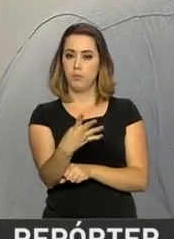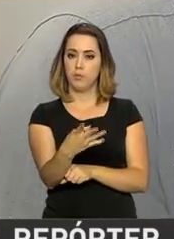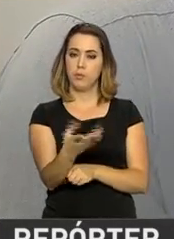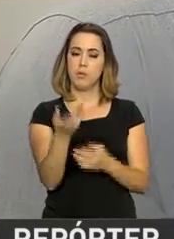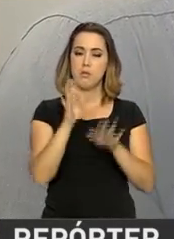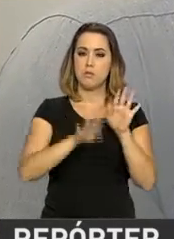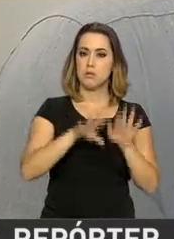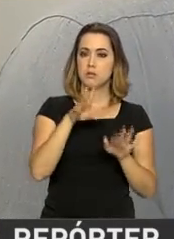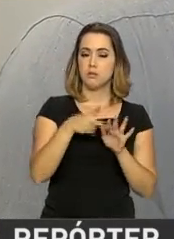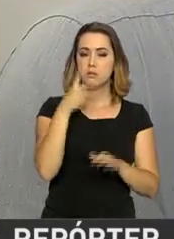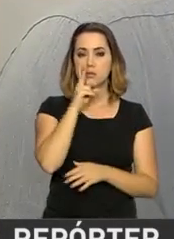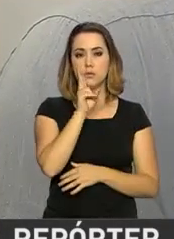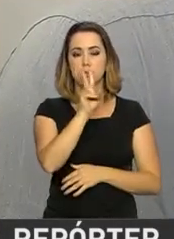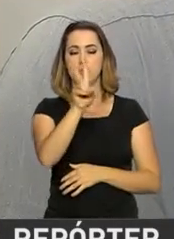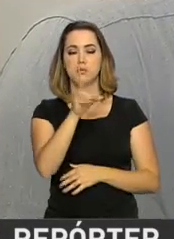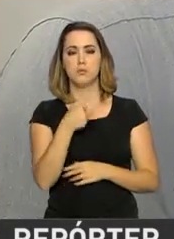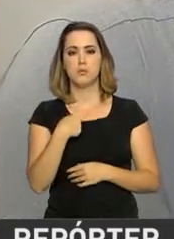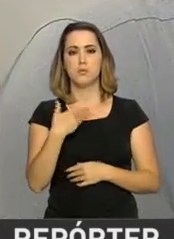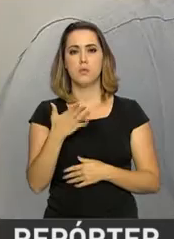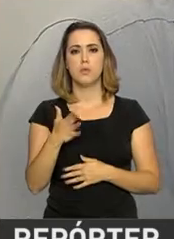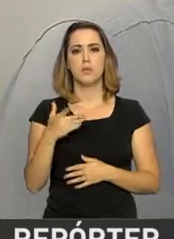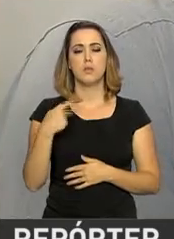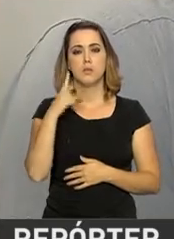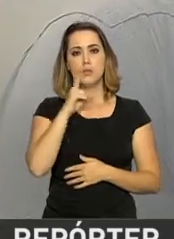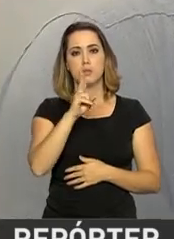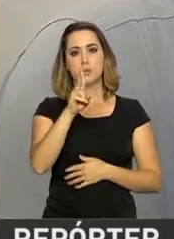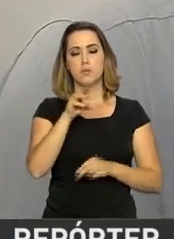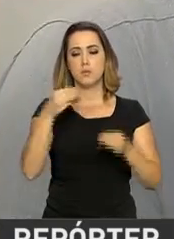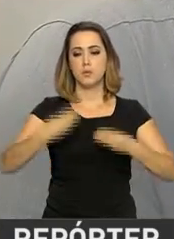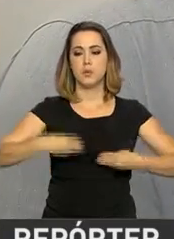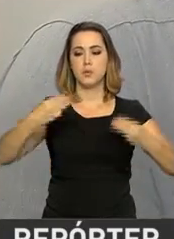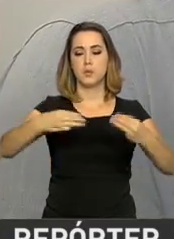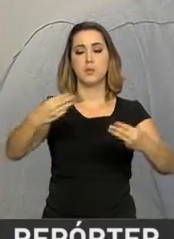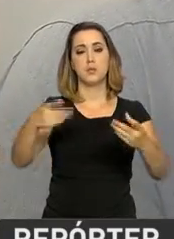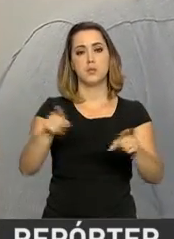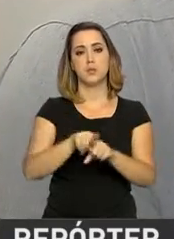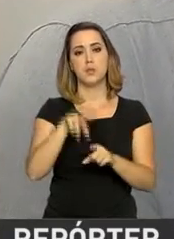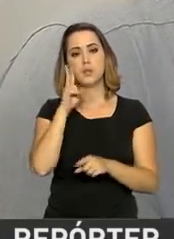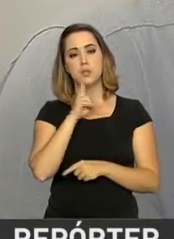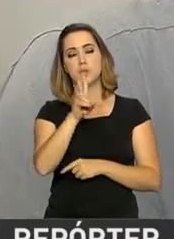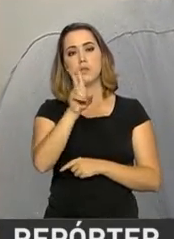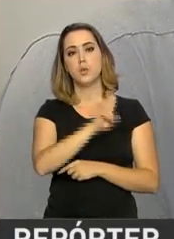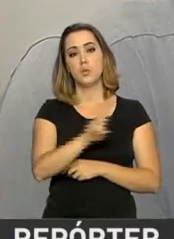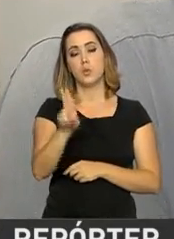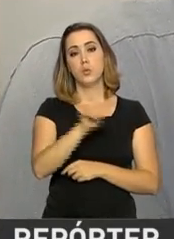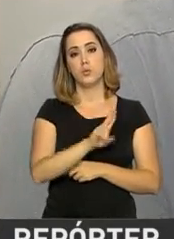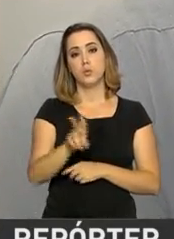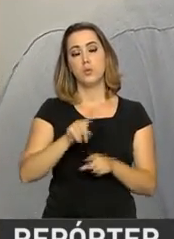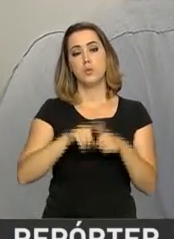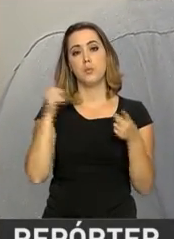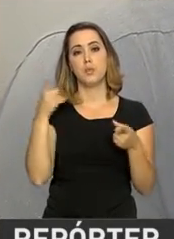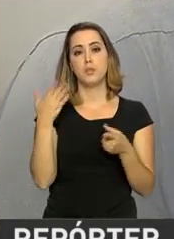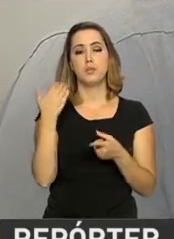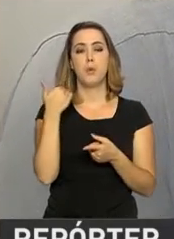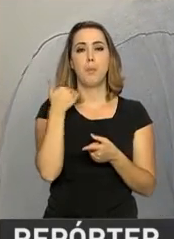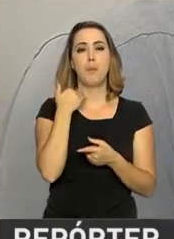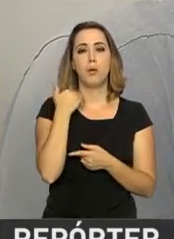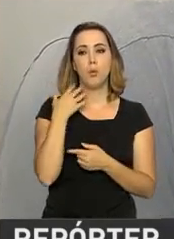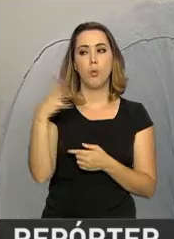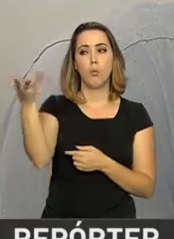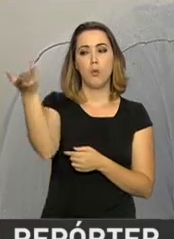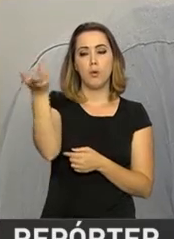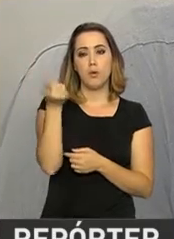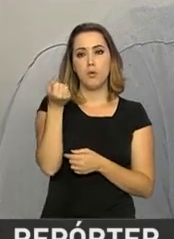incomum trabalhador chegar e ele vai no site do ministério descobre que o seu nome está lá mas quando ele chega no banco 20 sacar o abono salarial